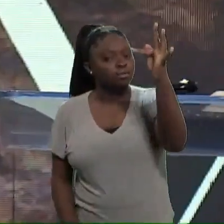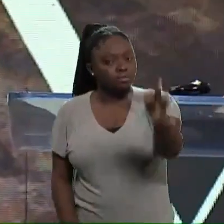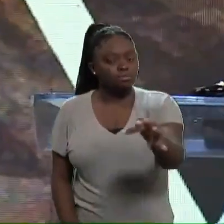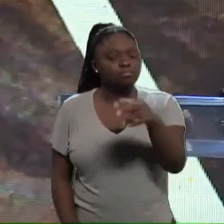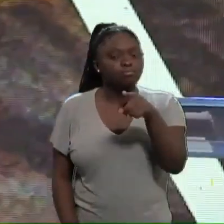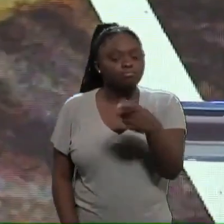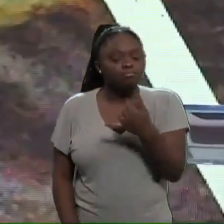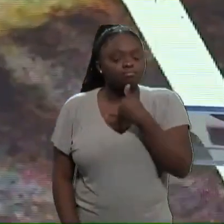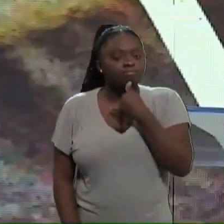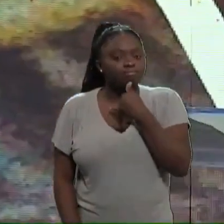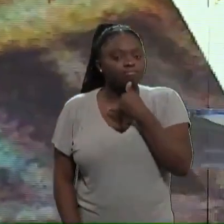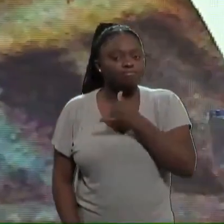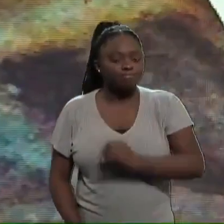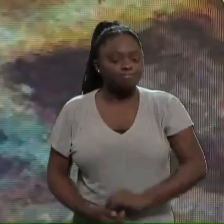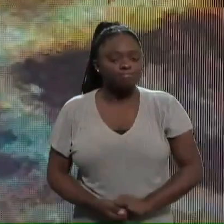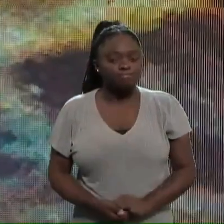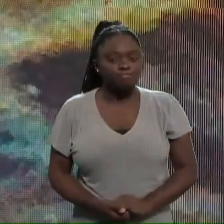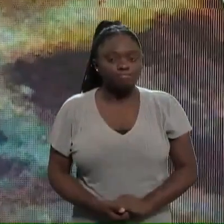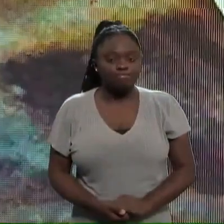frustrar.